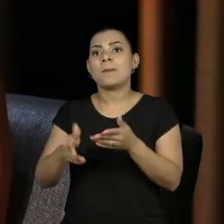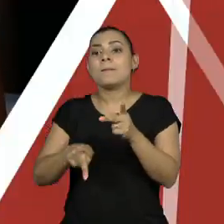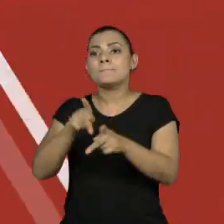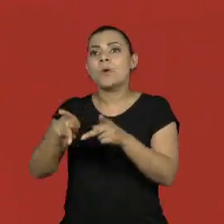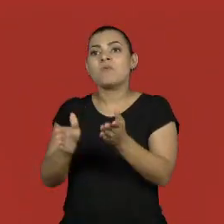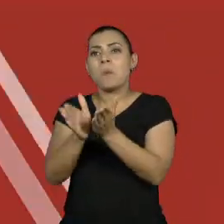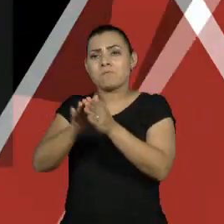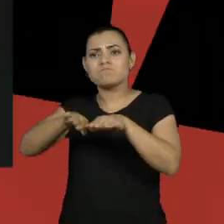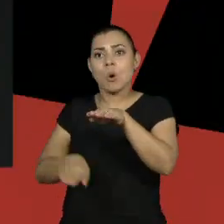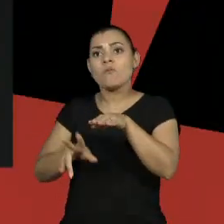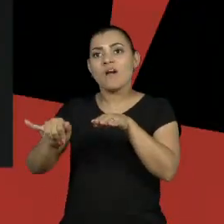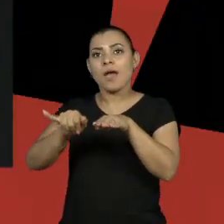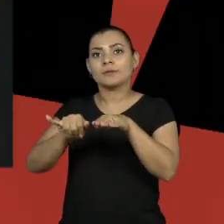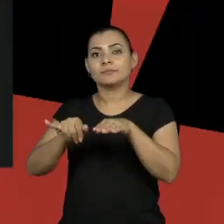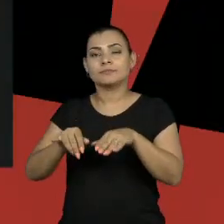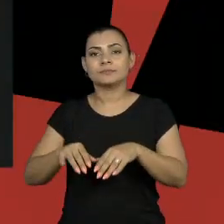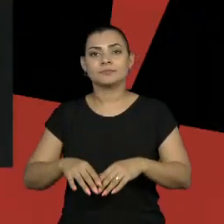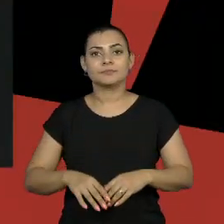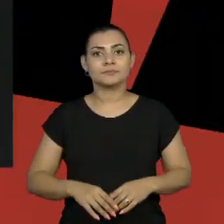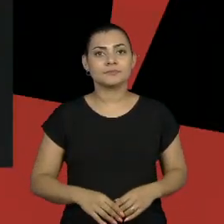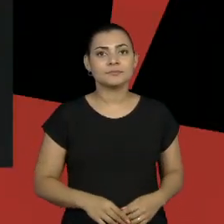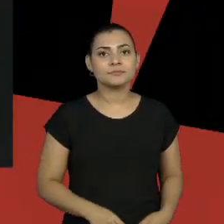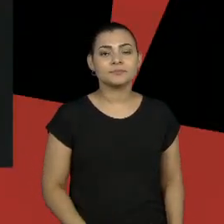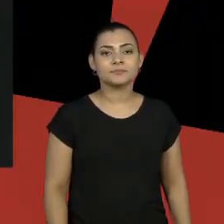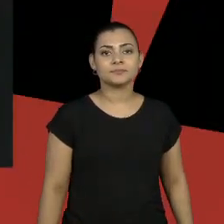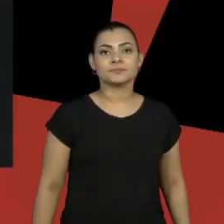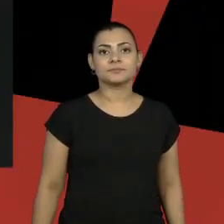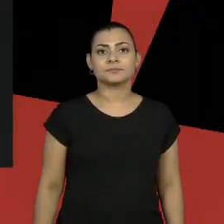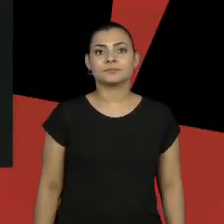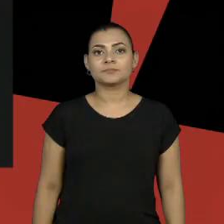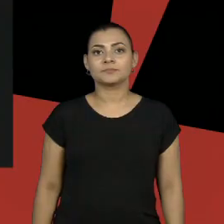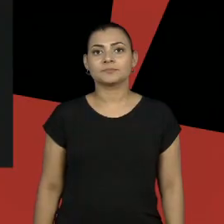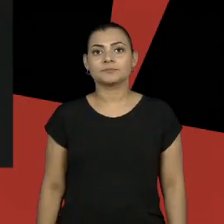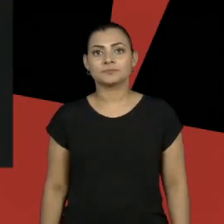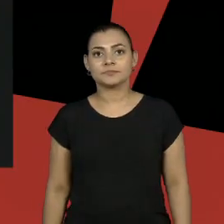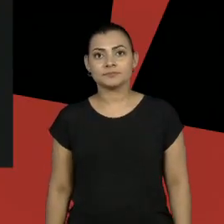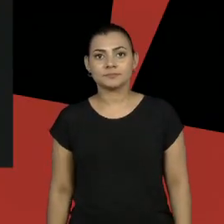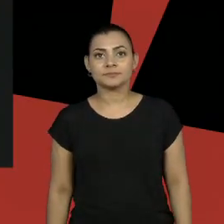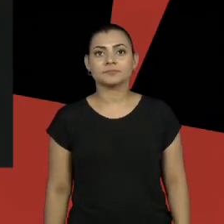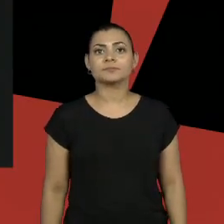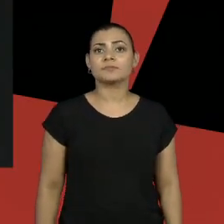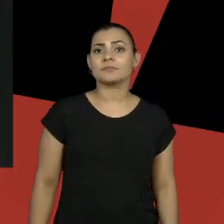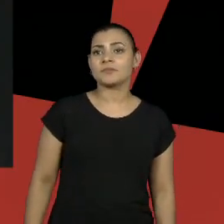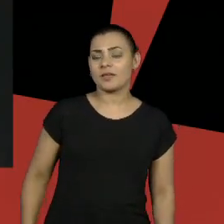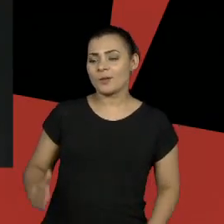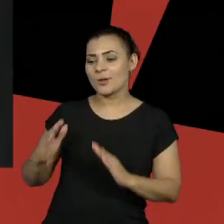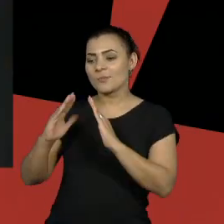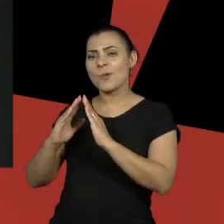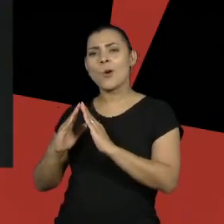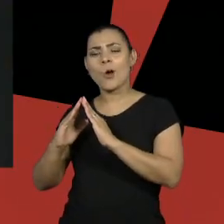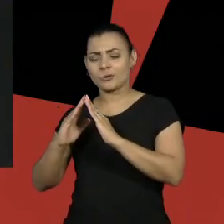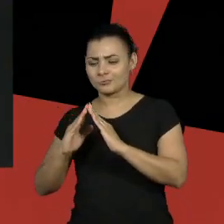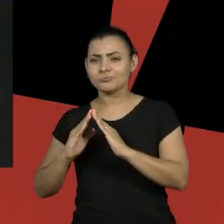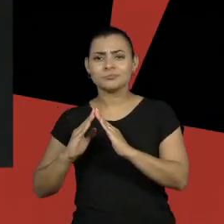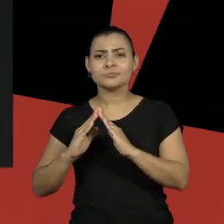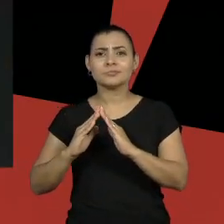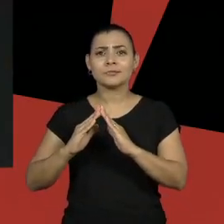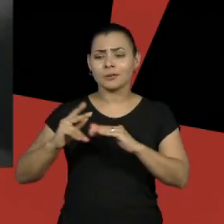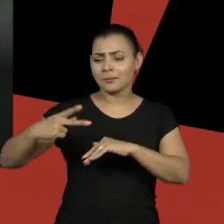desiguais moro num país tropical